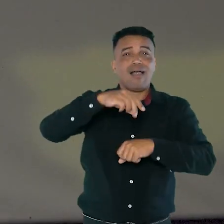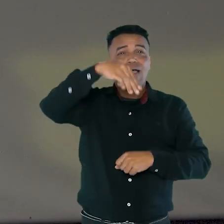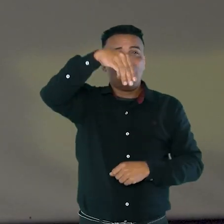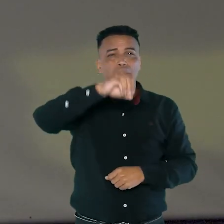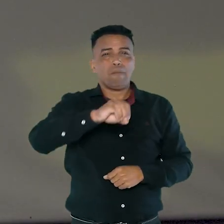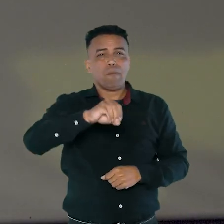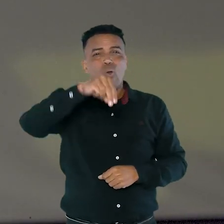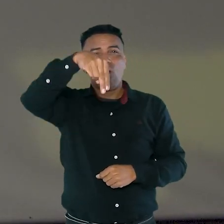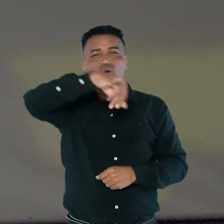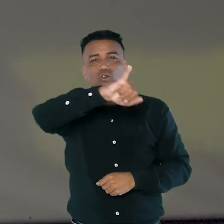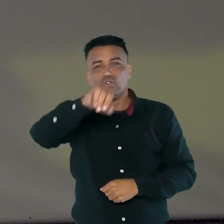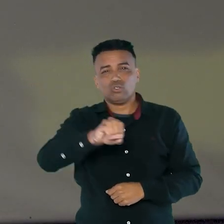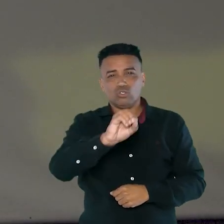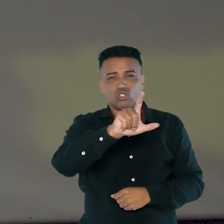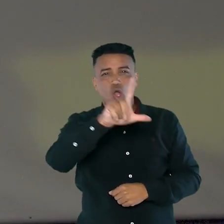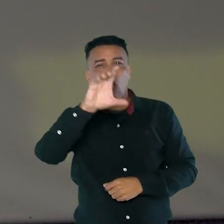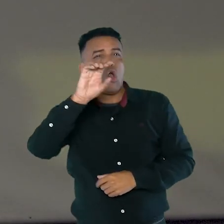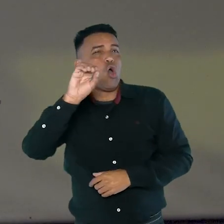Monjolo e